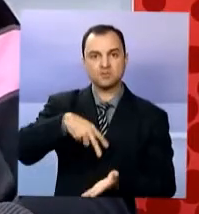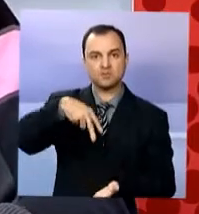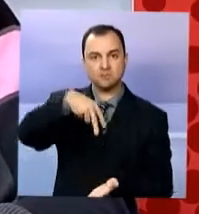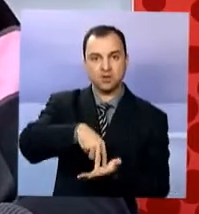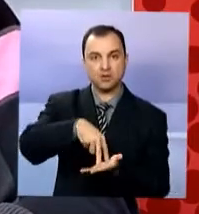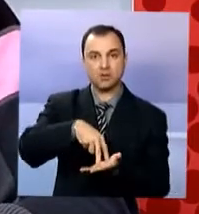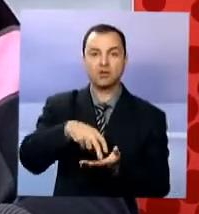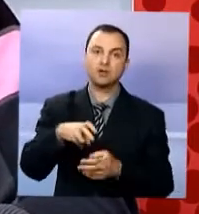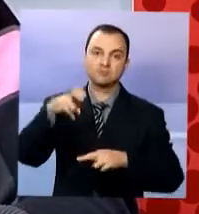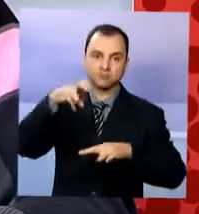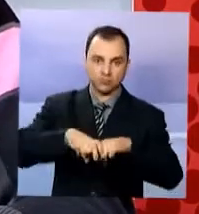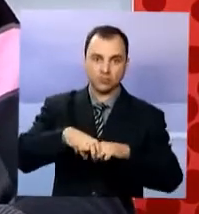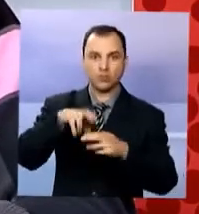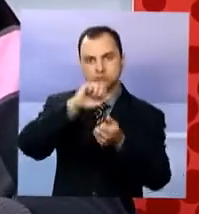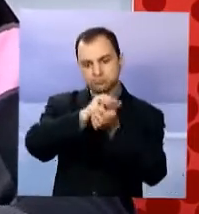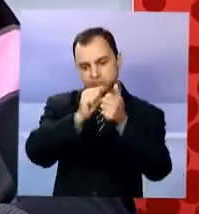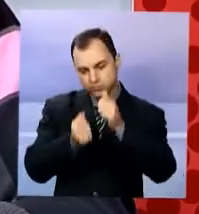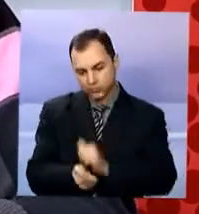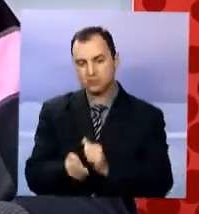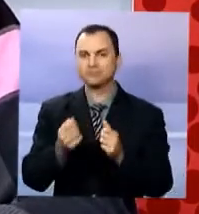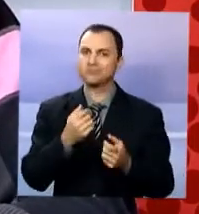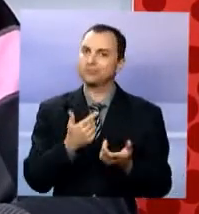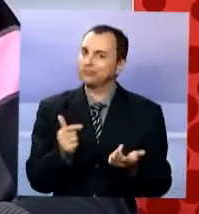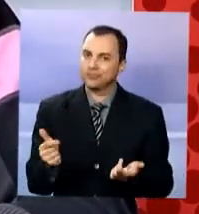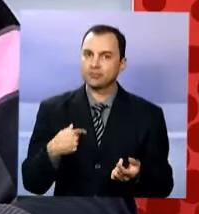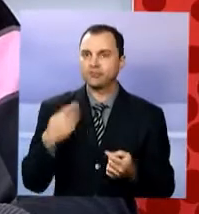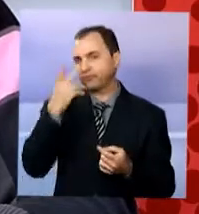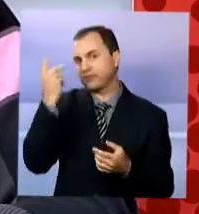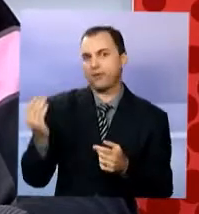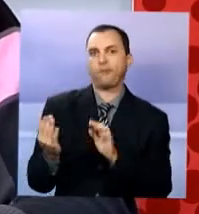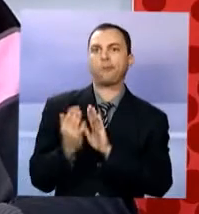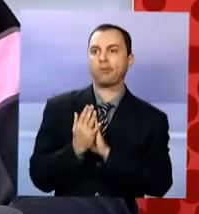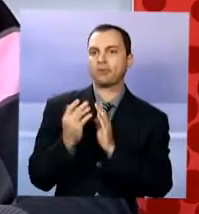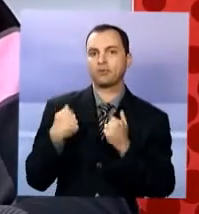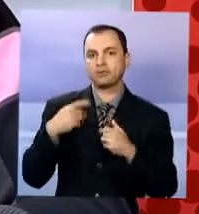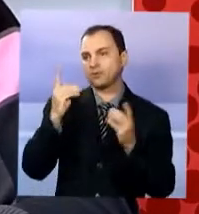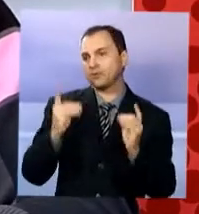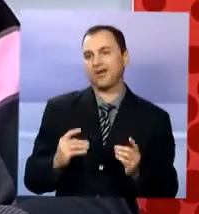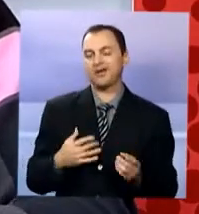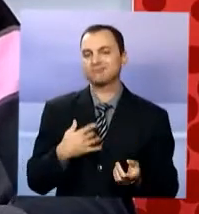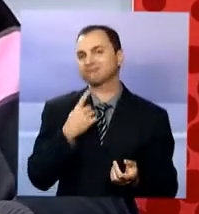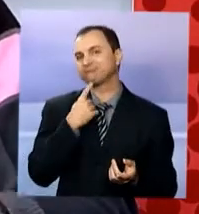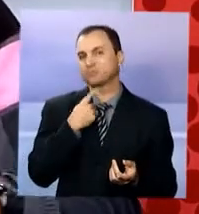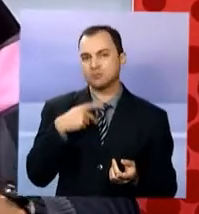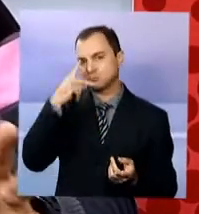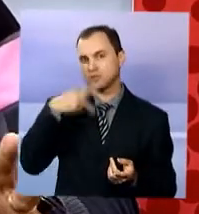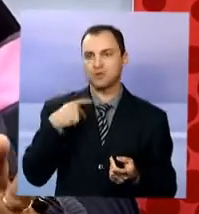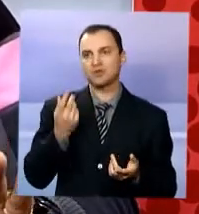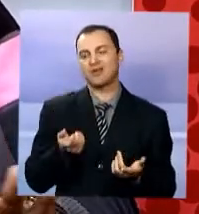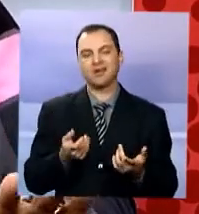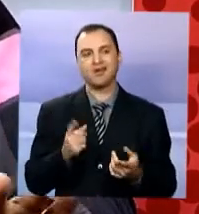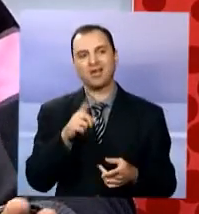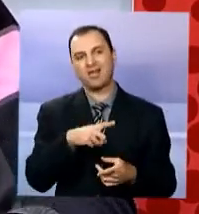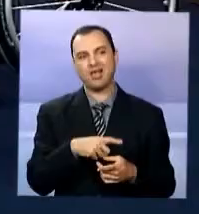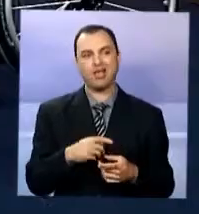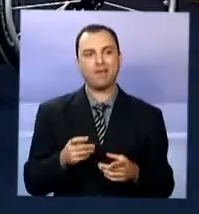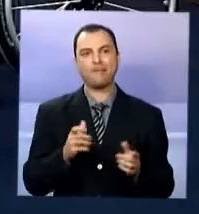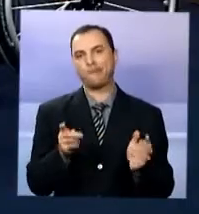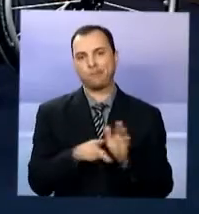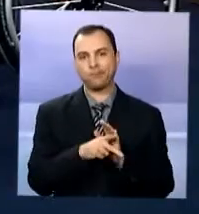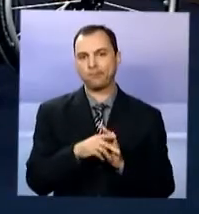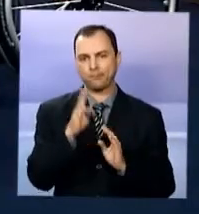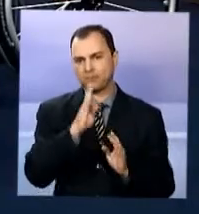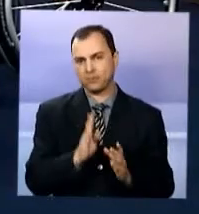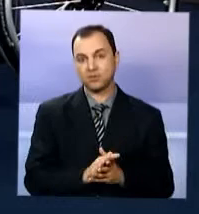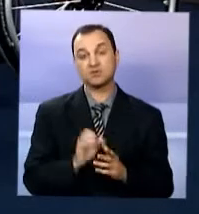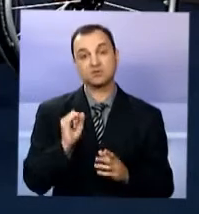pé para o voleibol sentado então não adianta o cara chegar para mim sequer deficiente quando convém e quando convém falar que é de seleção brasileira